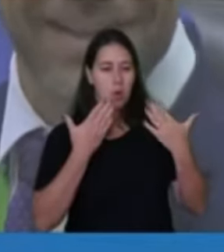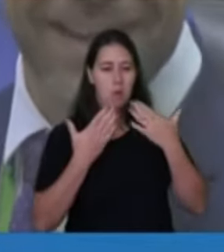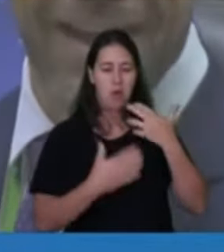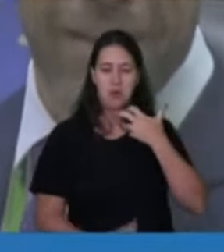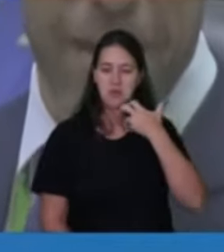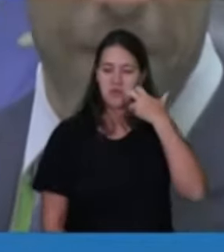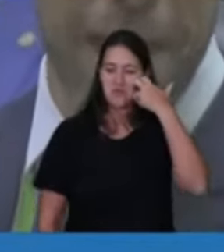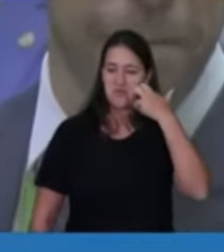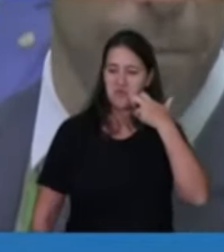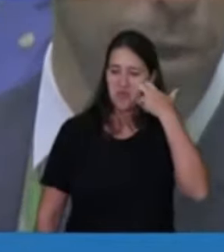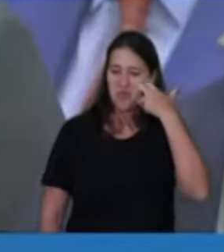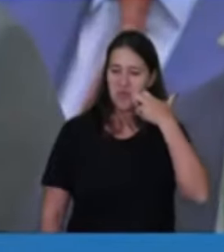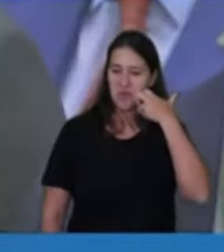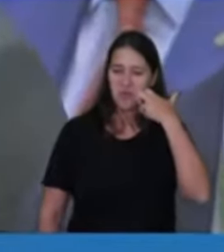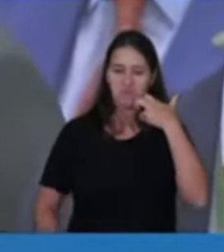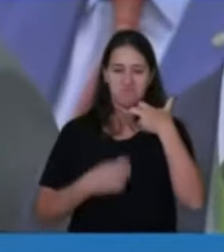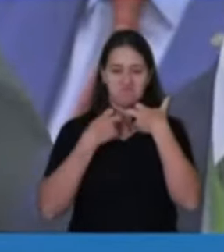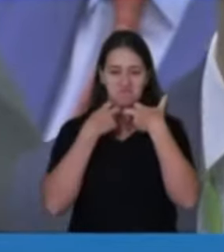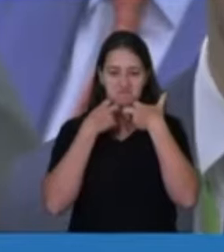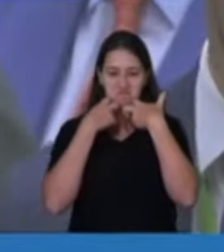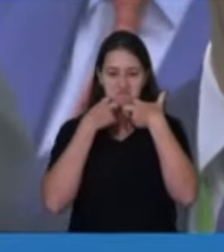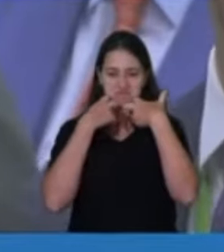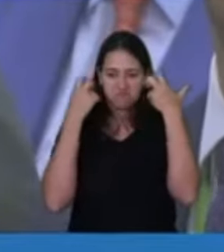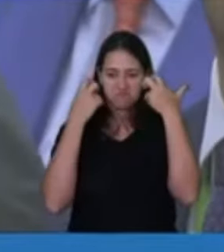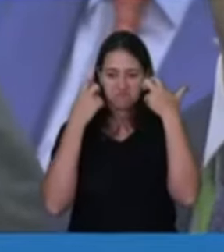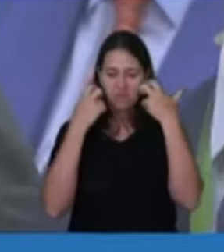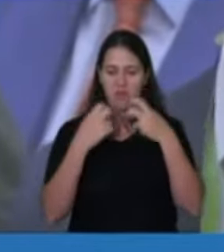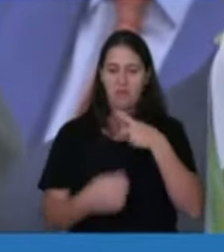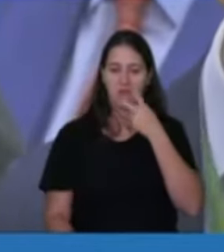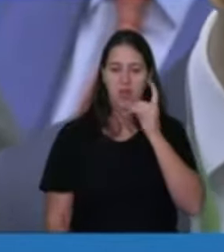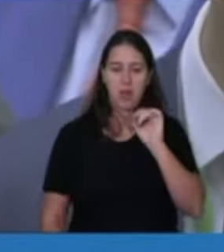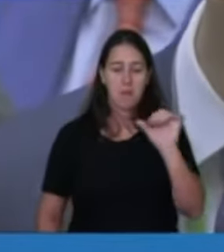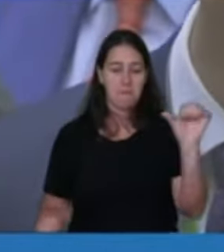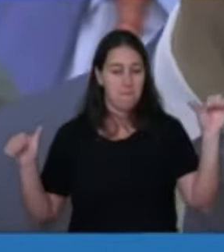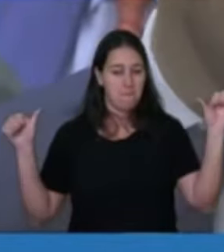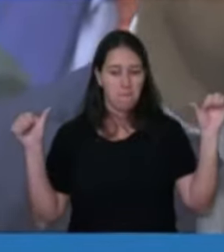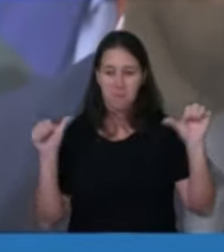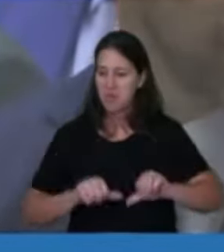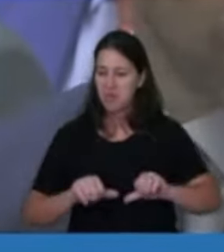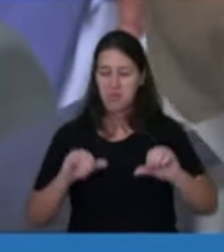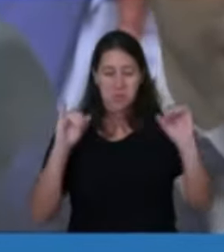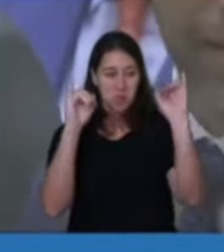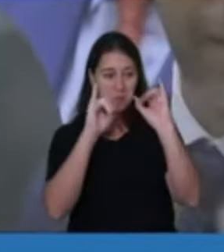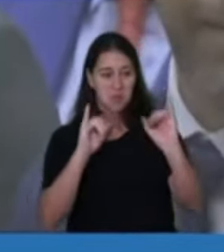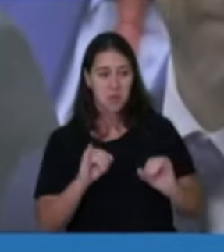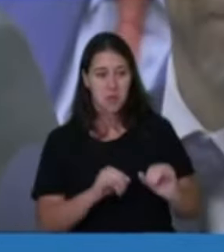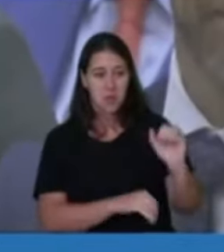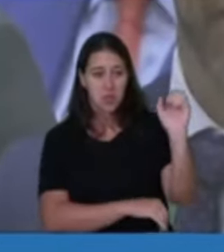vergonhosa, vexatória, trazendo uma péssima imagem para o Brasil